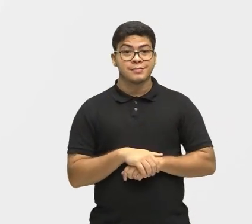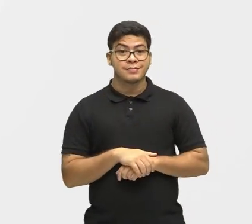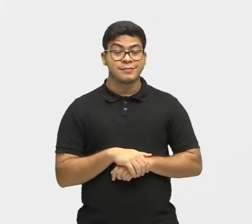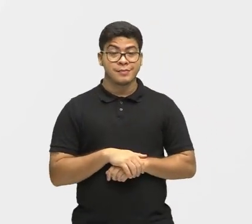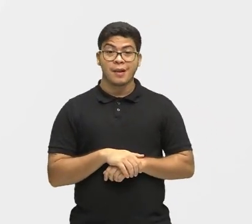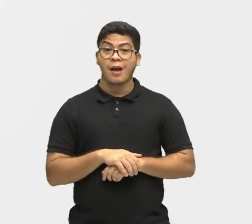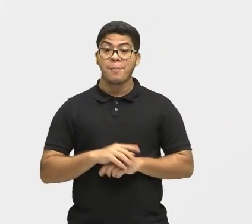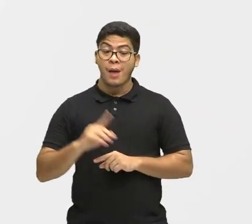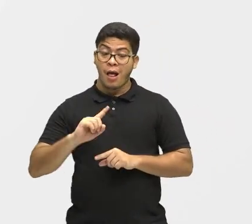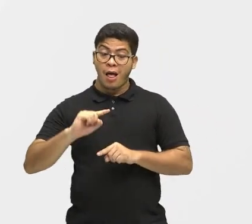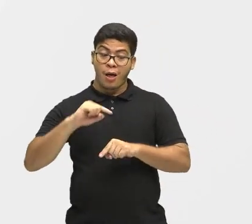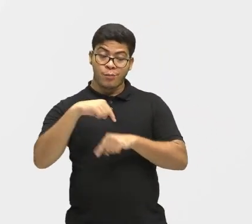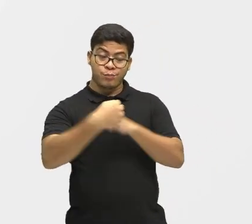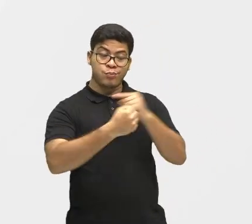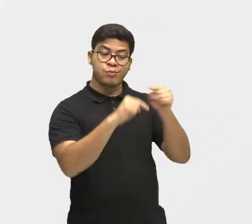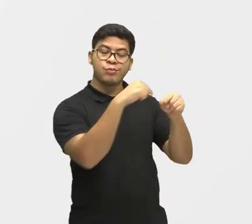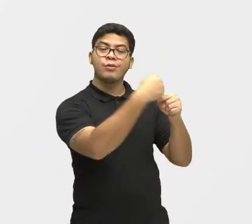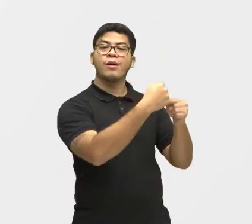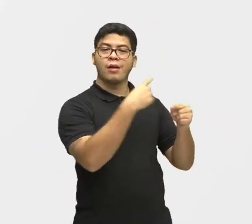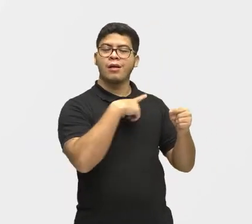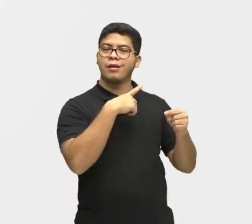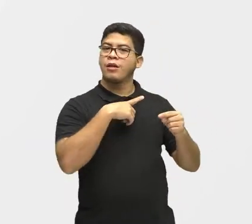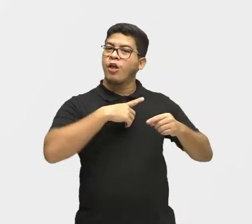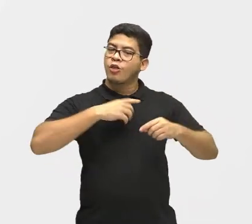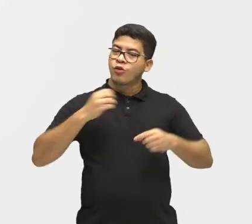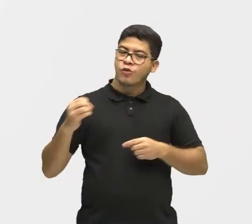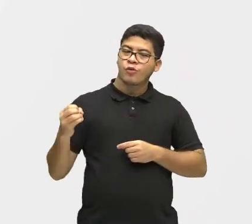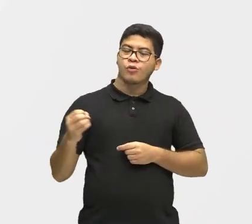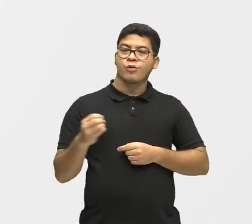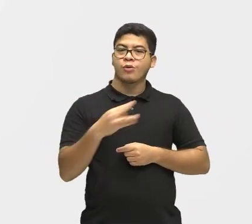evolução, não, pelo surgimento de novas